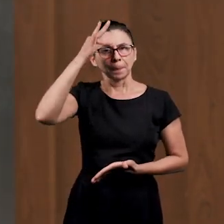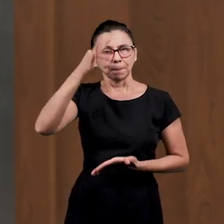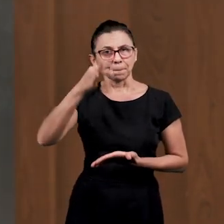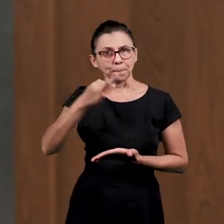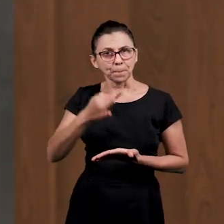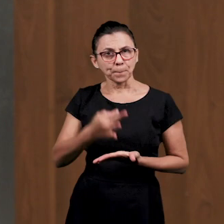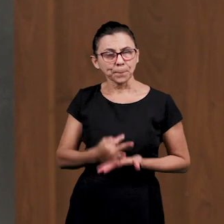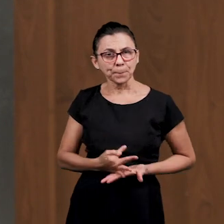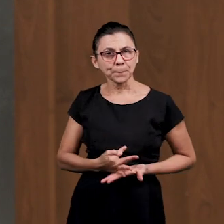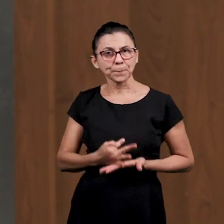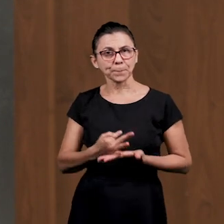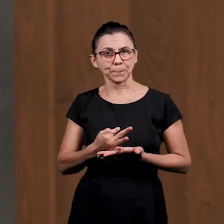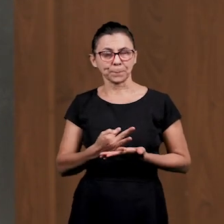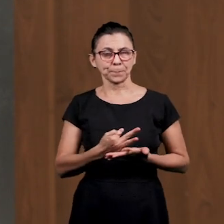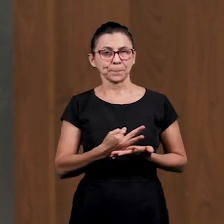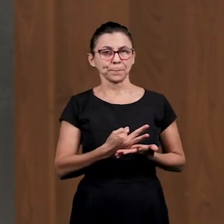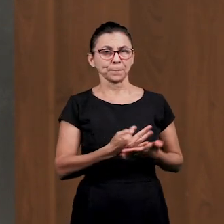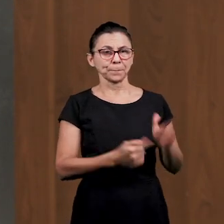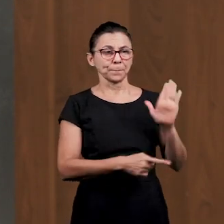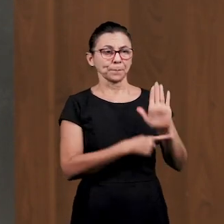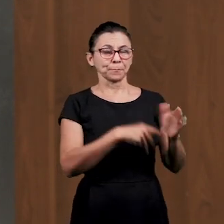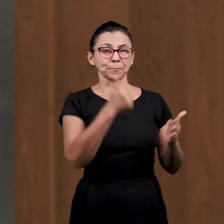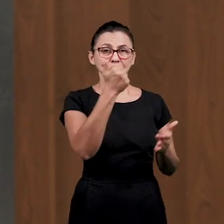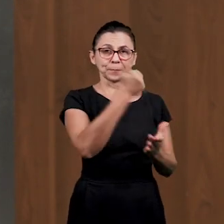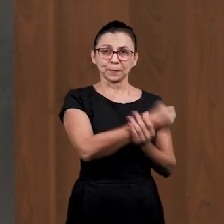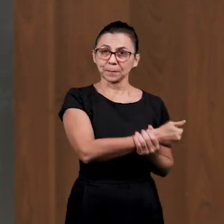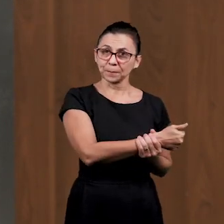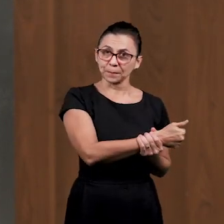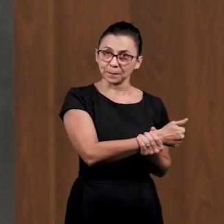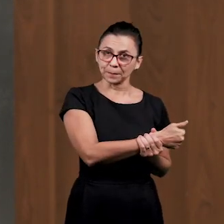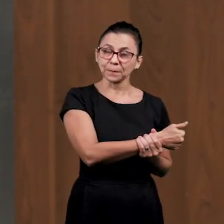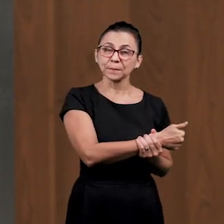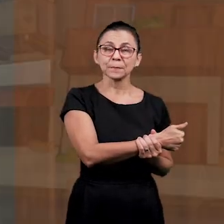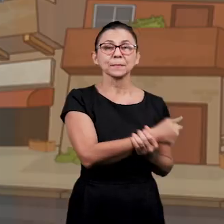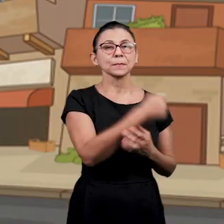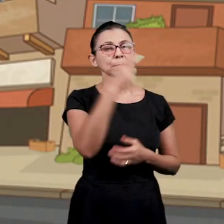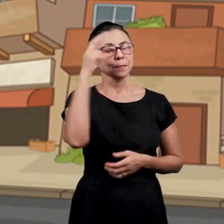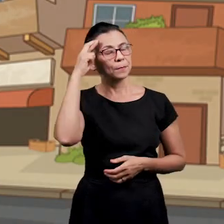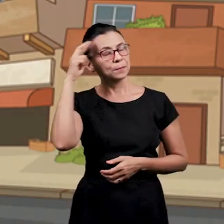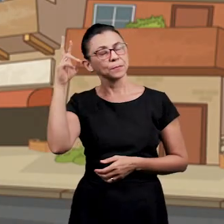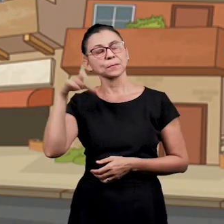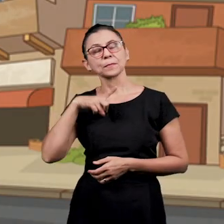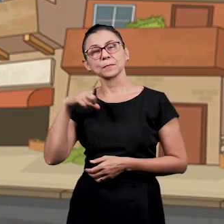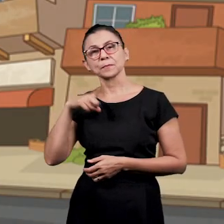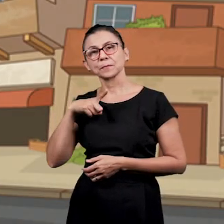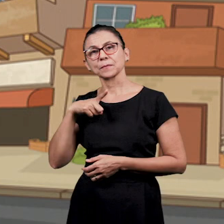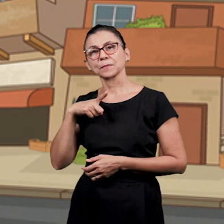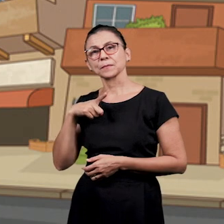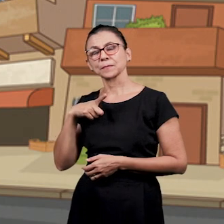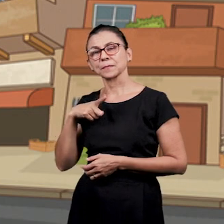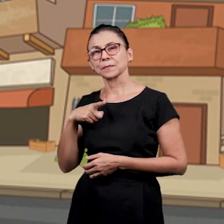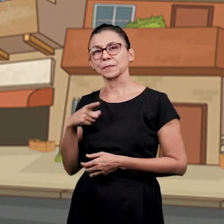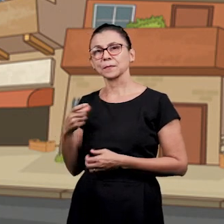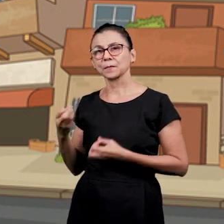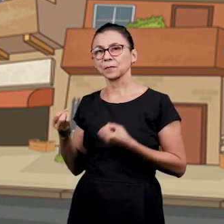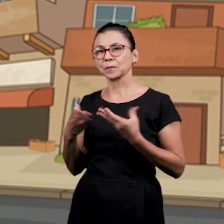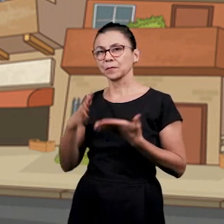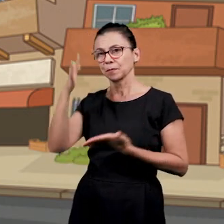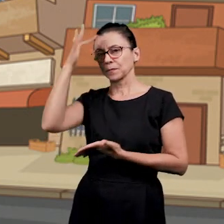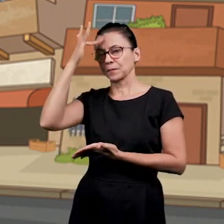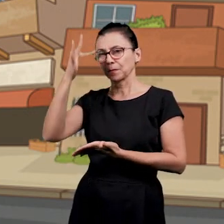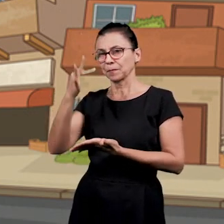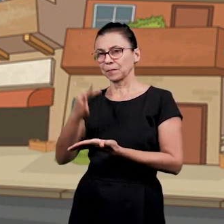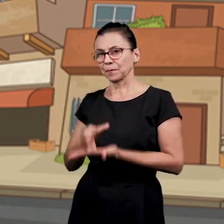fé sustentou Abraão durante toda a caminhada, o Senhor também quer nos dar esta